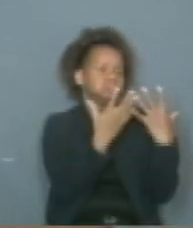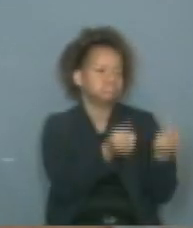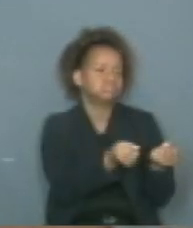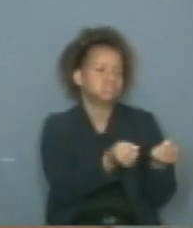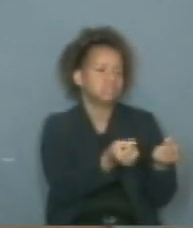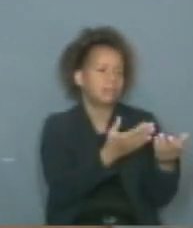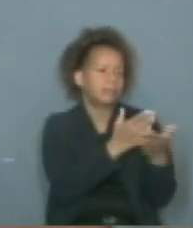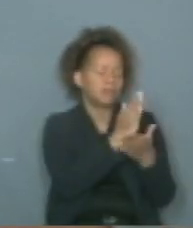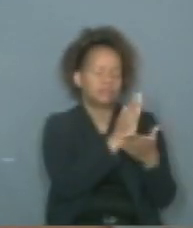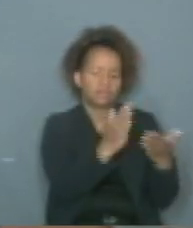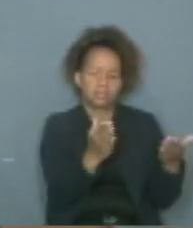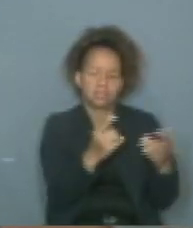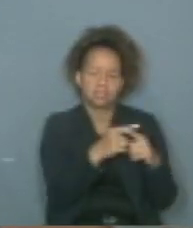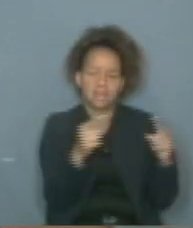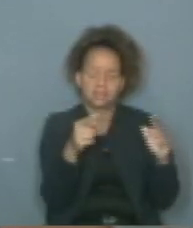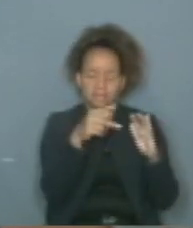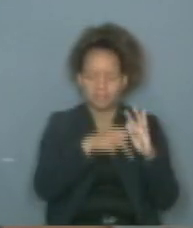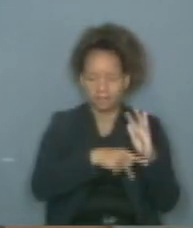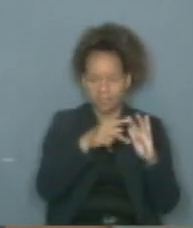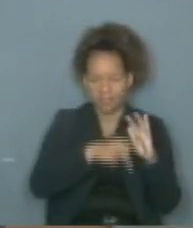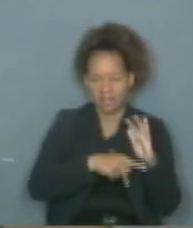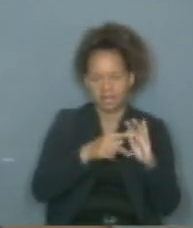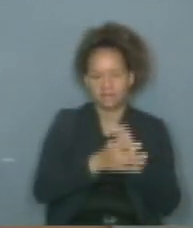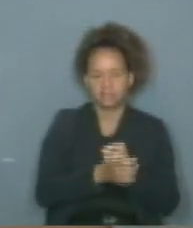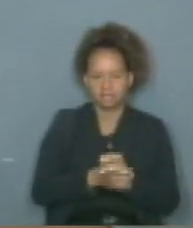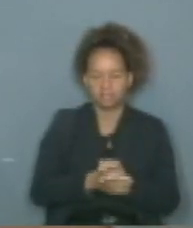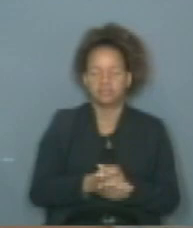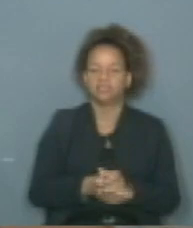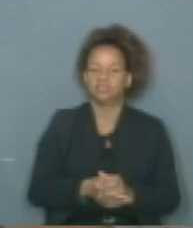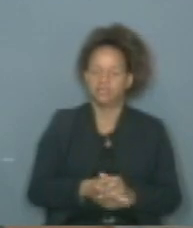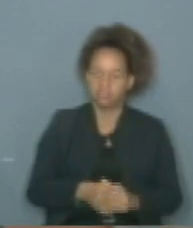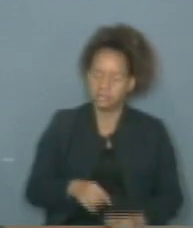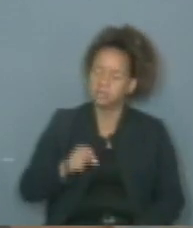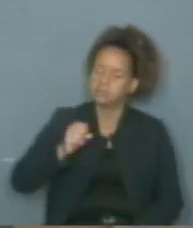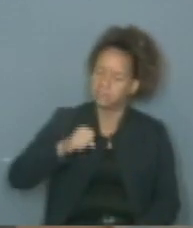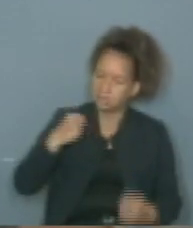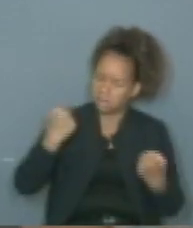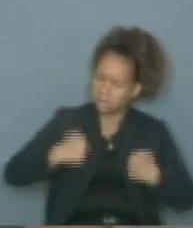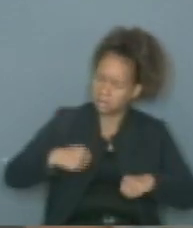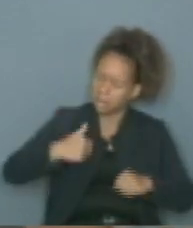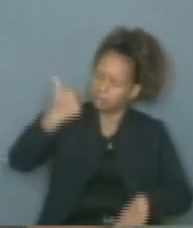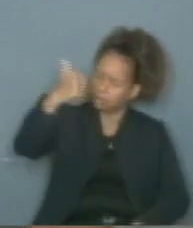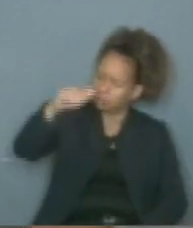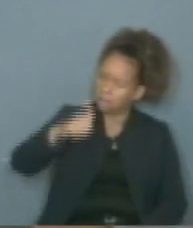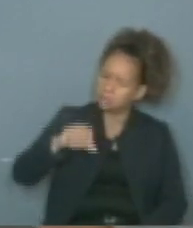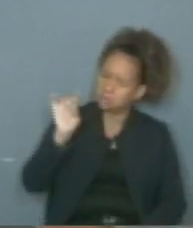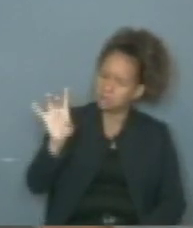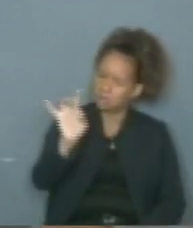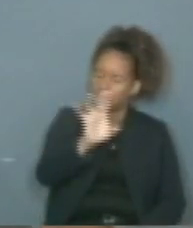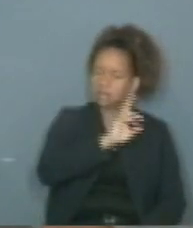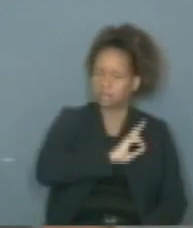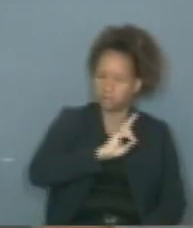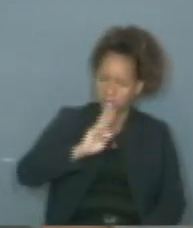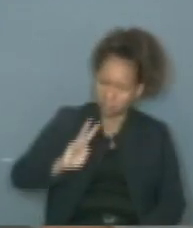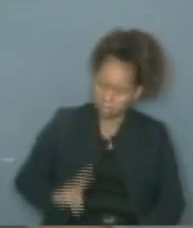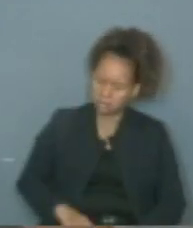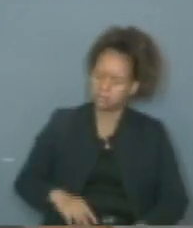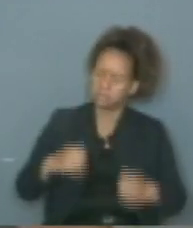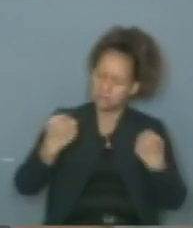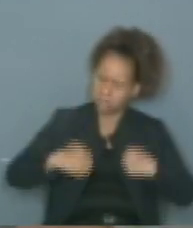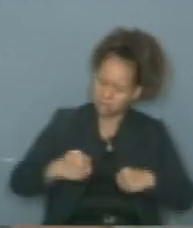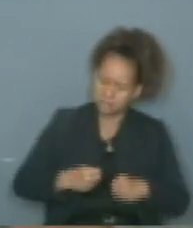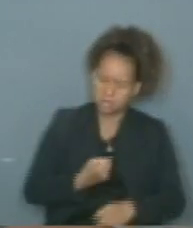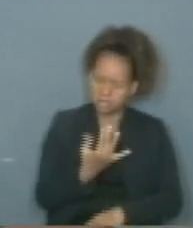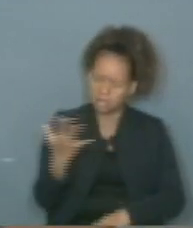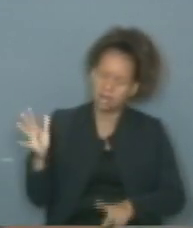vai e aprova. Mas os projetos mereciam sim a análise de cada vereador, mereciam sim